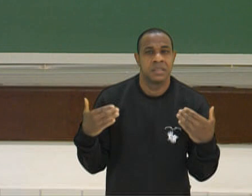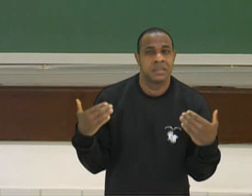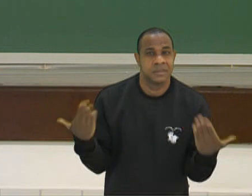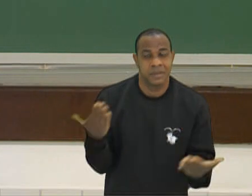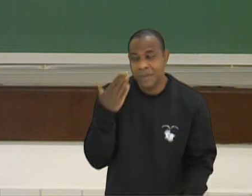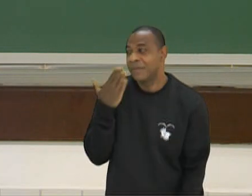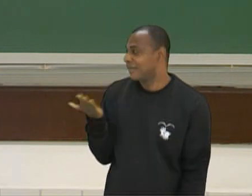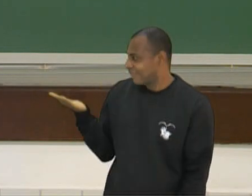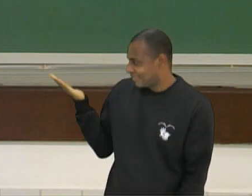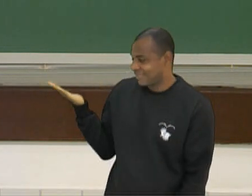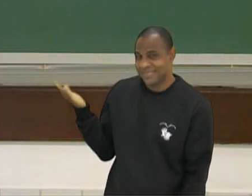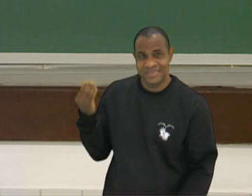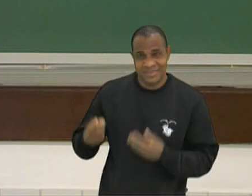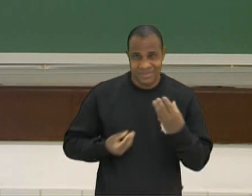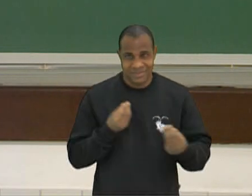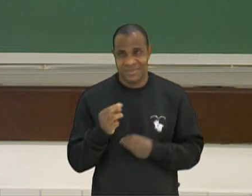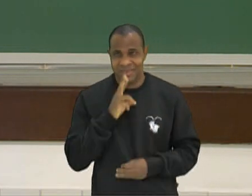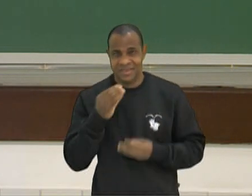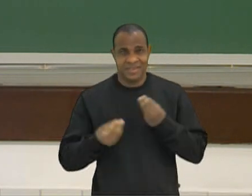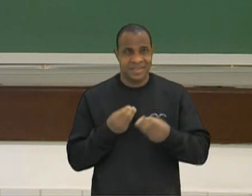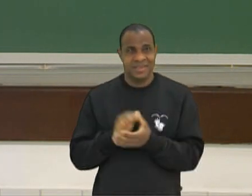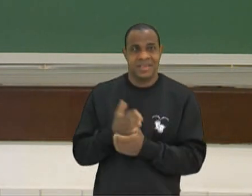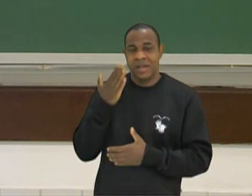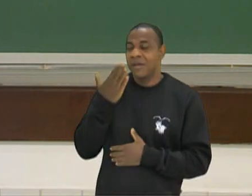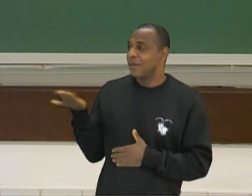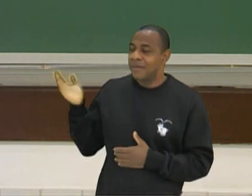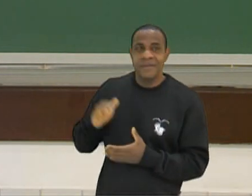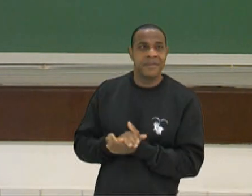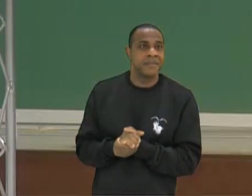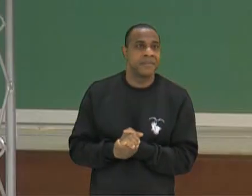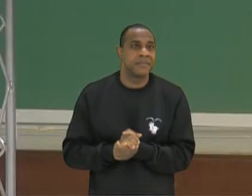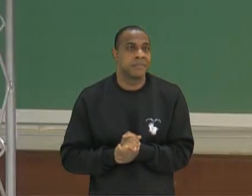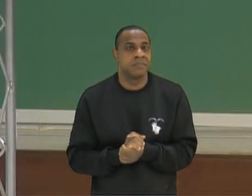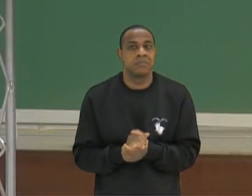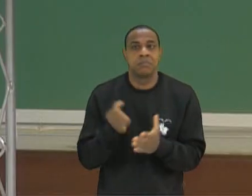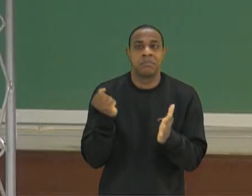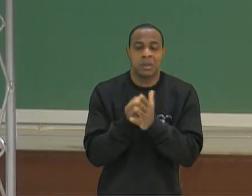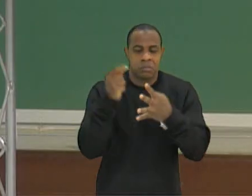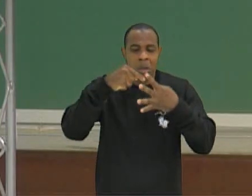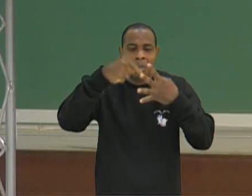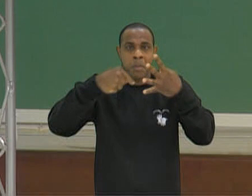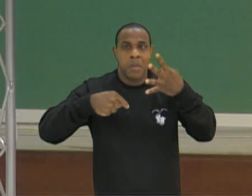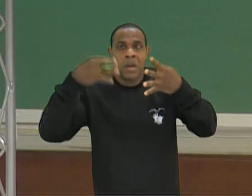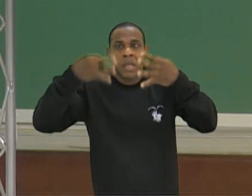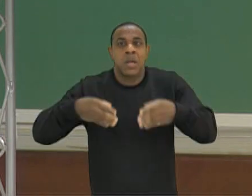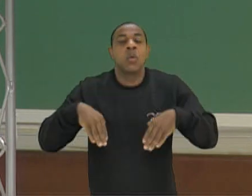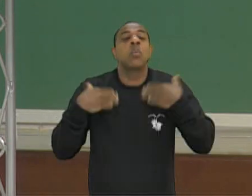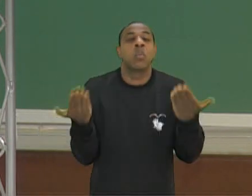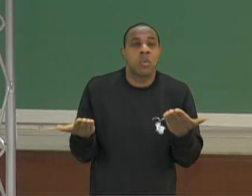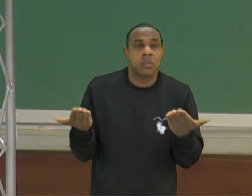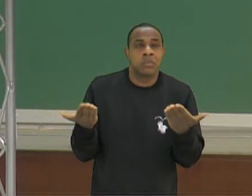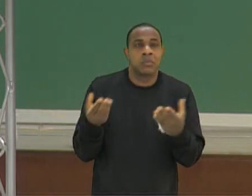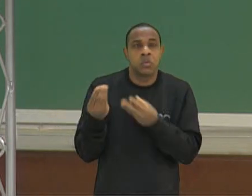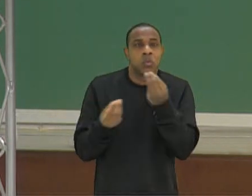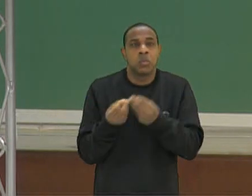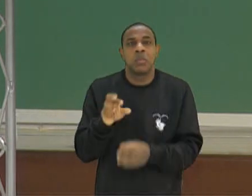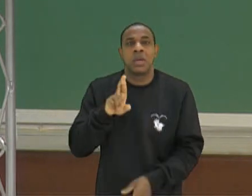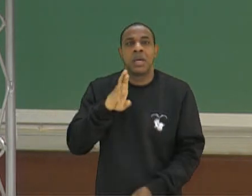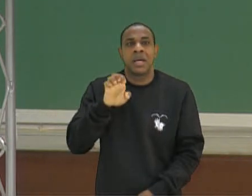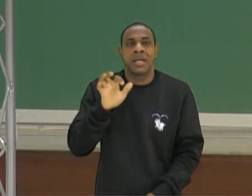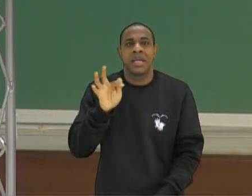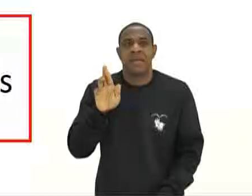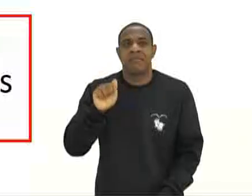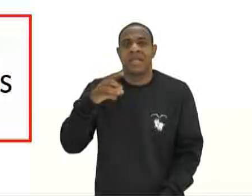Vamos lá então, prezado estudante, novamente retomando a pergunta. Me acompanhe aqui. Marque a alternativa correta a respeito da refração das ondas. E olha um